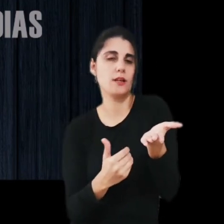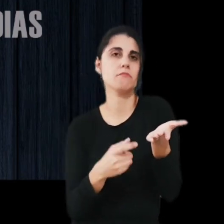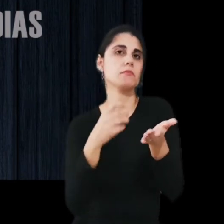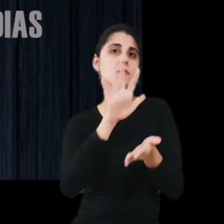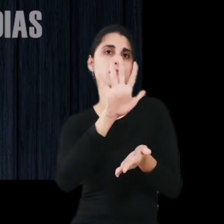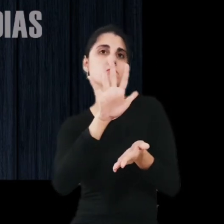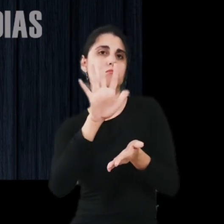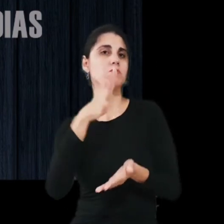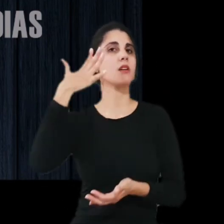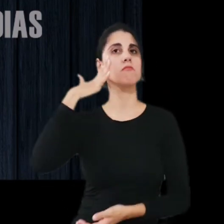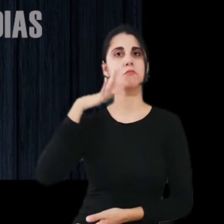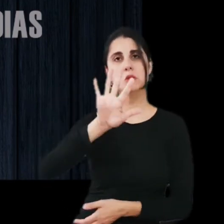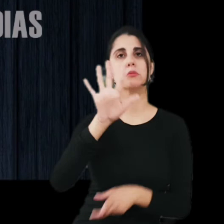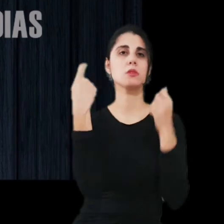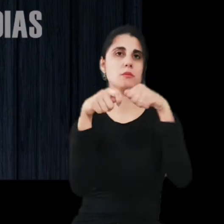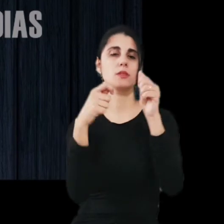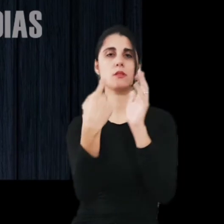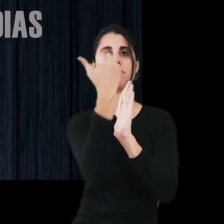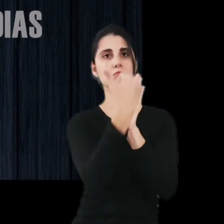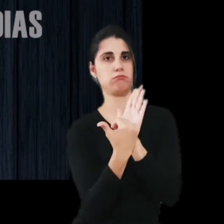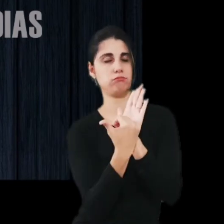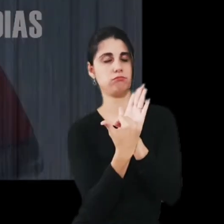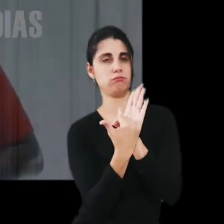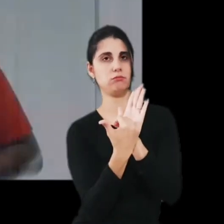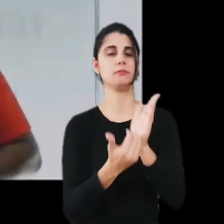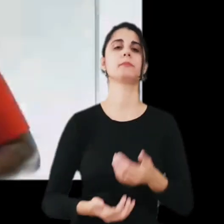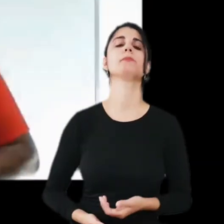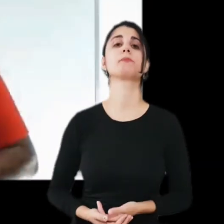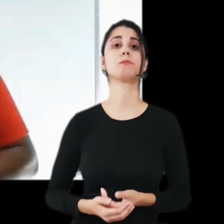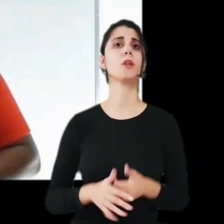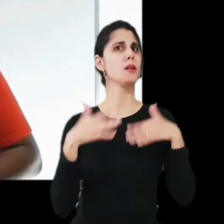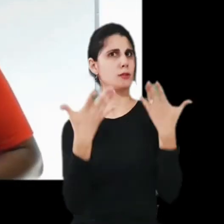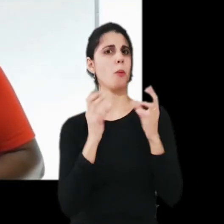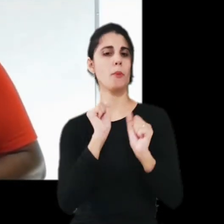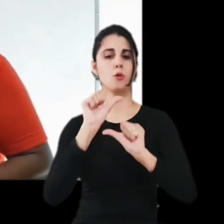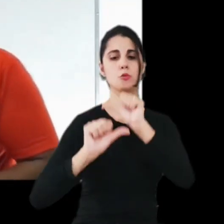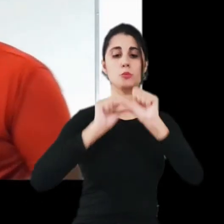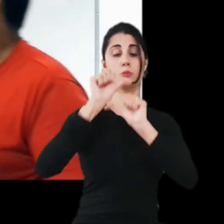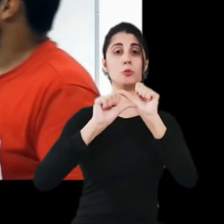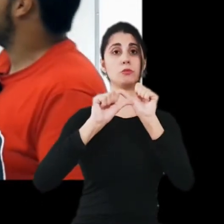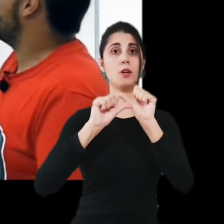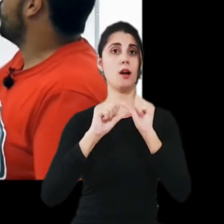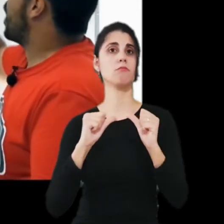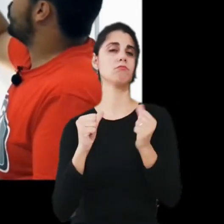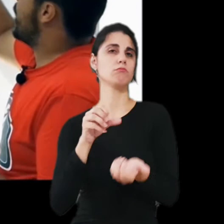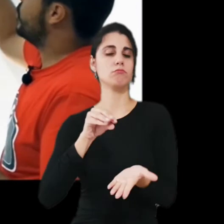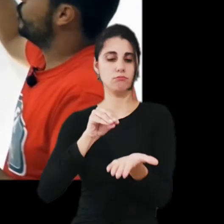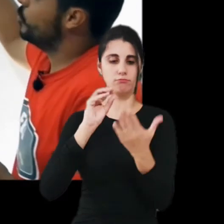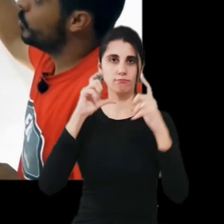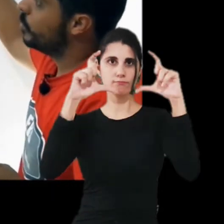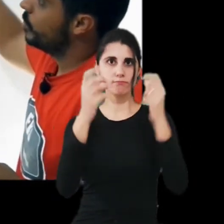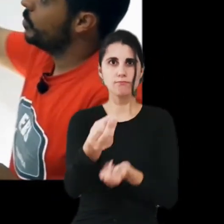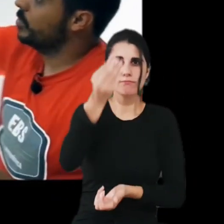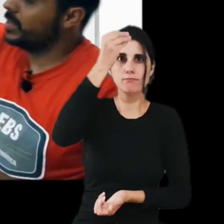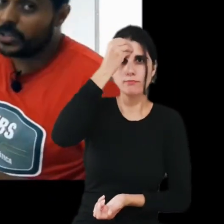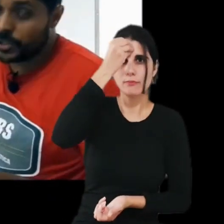ano comercial tem 360 dias. Nós podemos modificar a fórmula de montante. Se eu colocar no lugar de